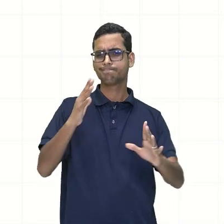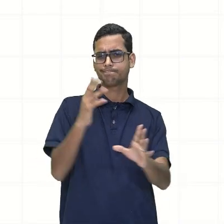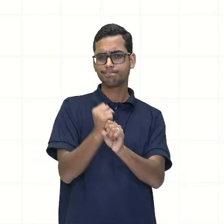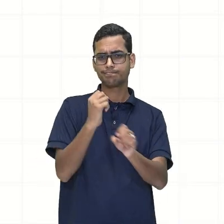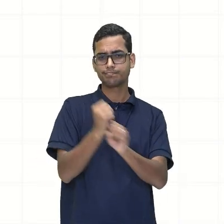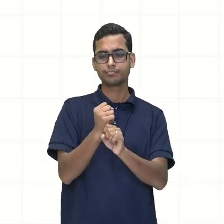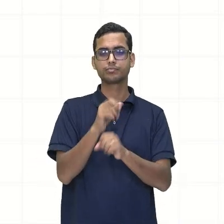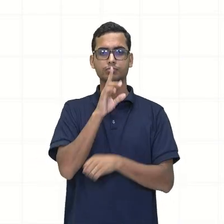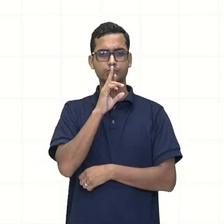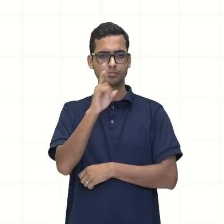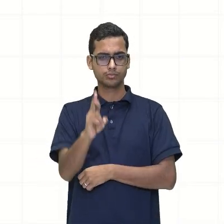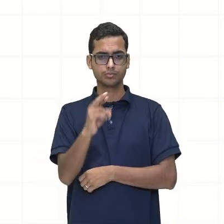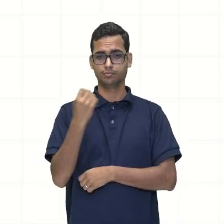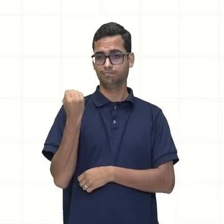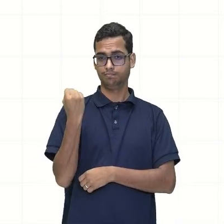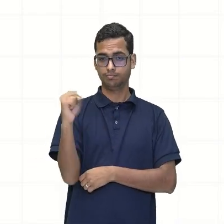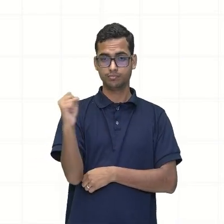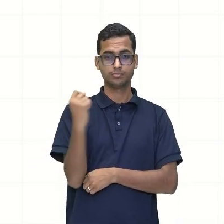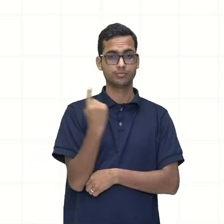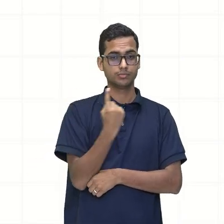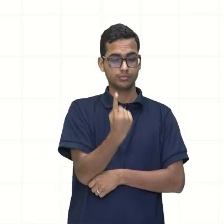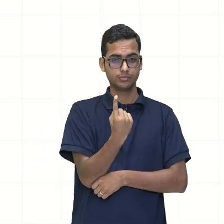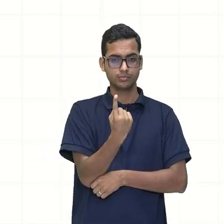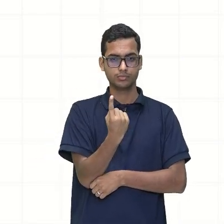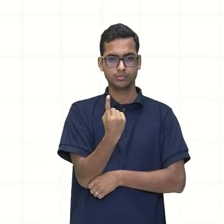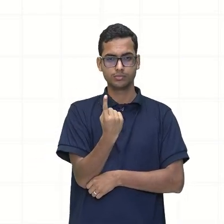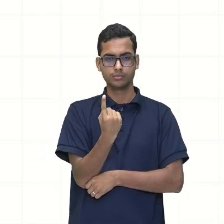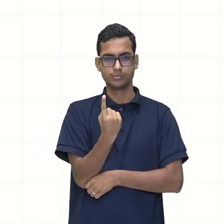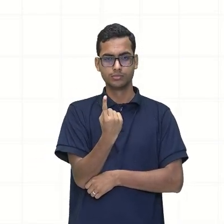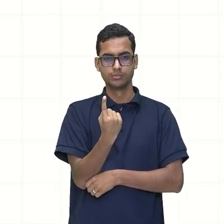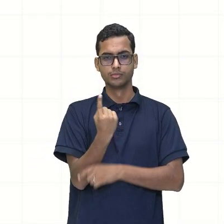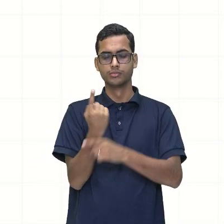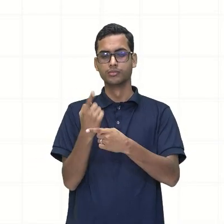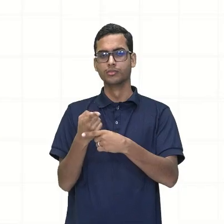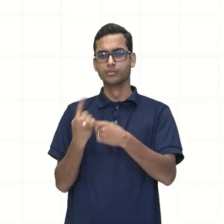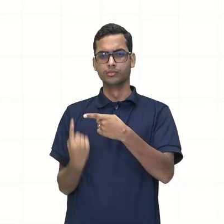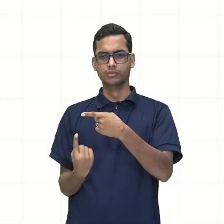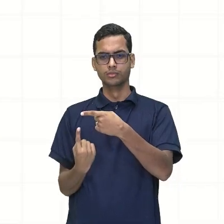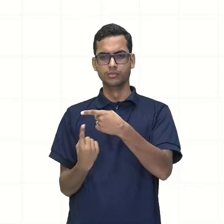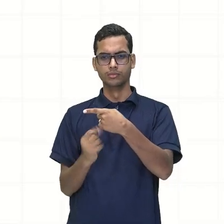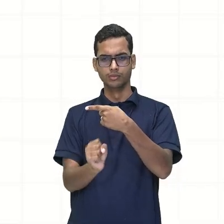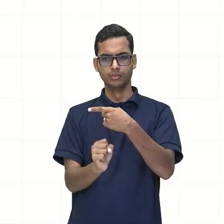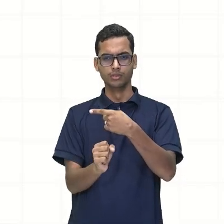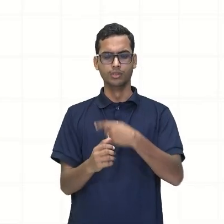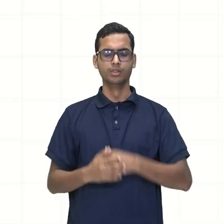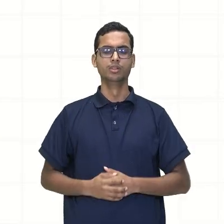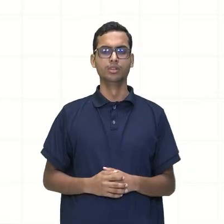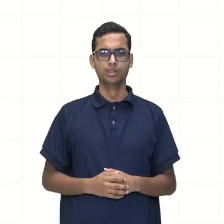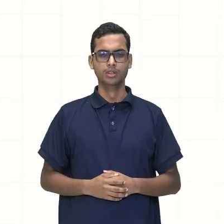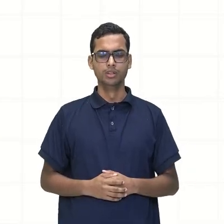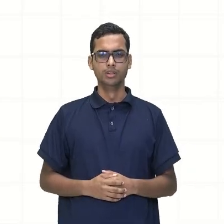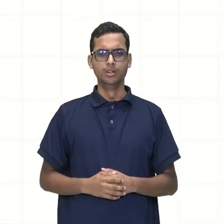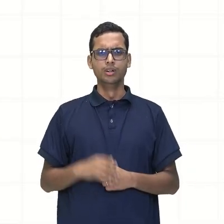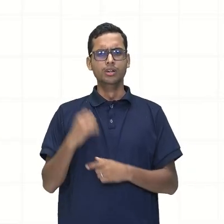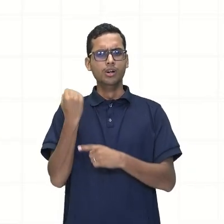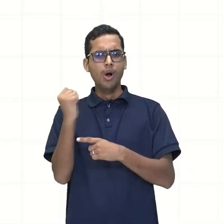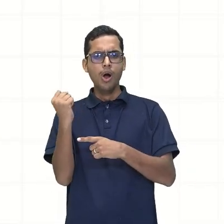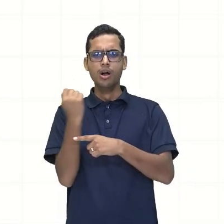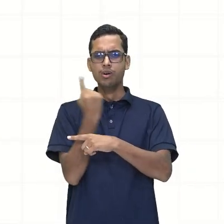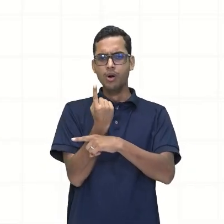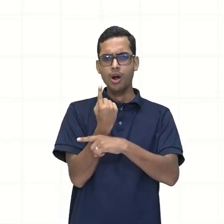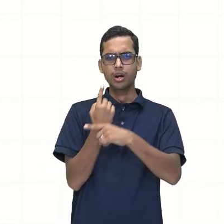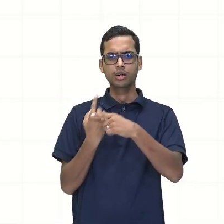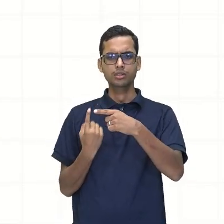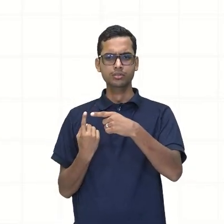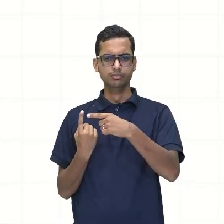dar 81. E 81 sobre 18, né? Esse número aí ainda está muito